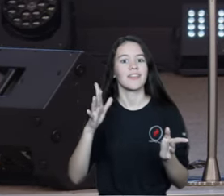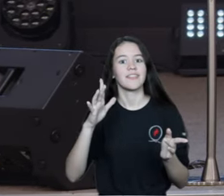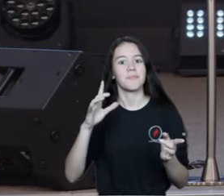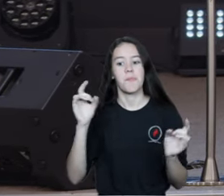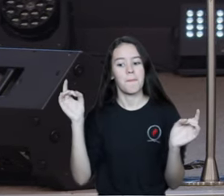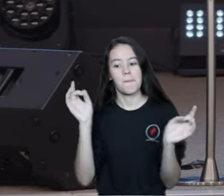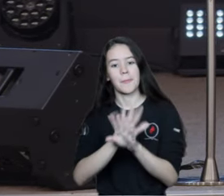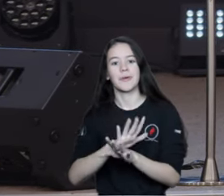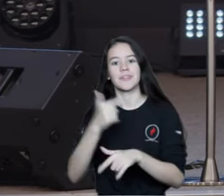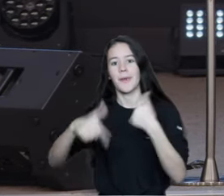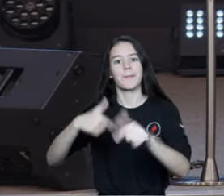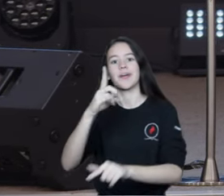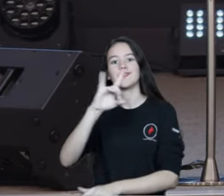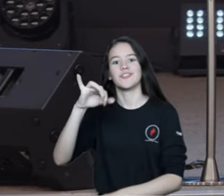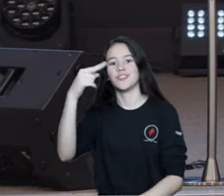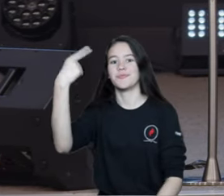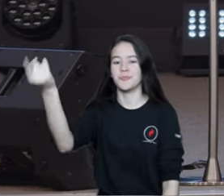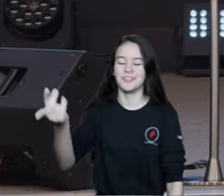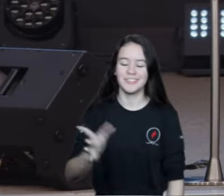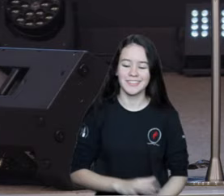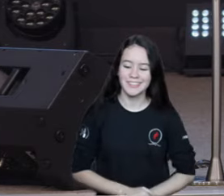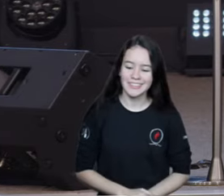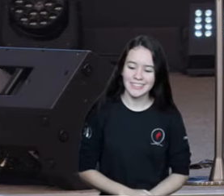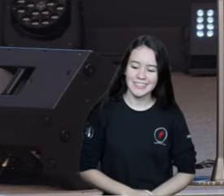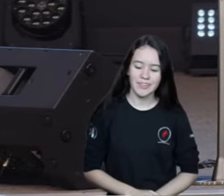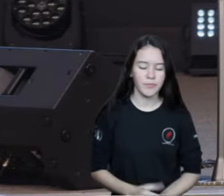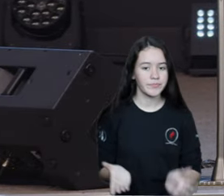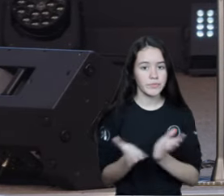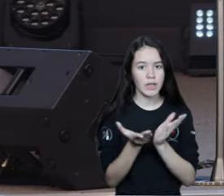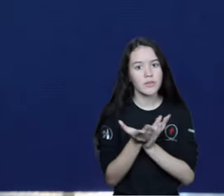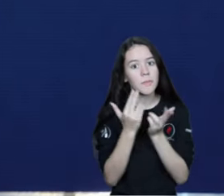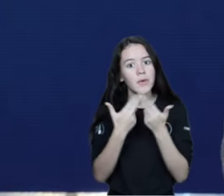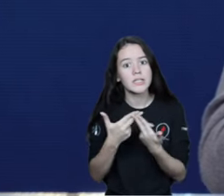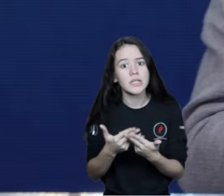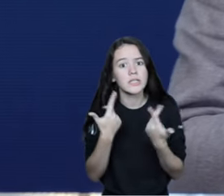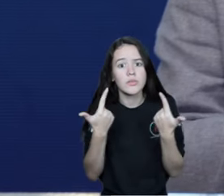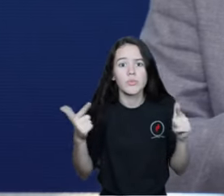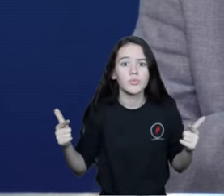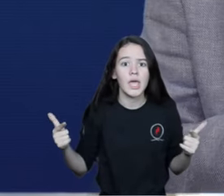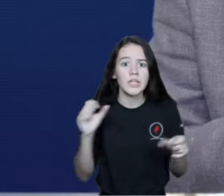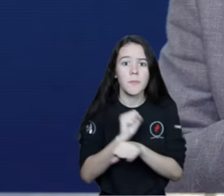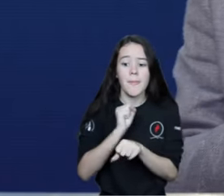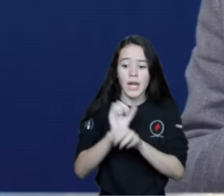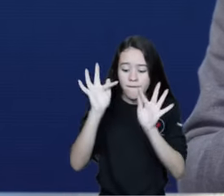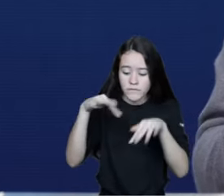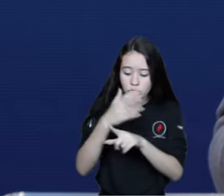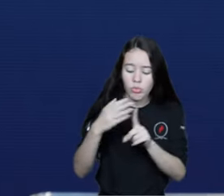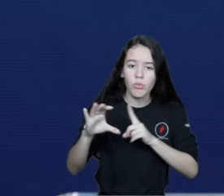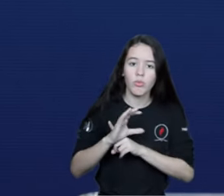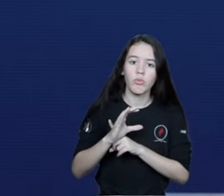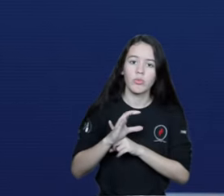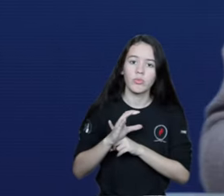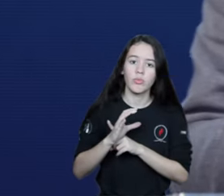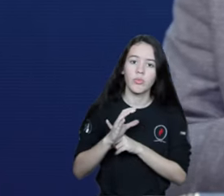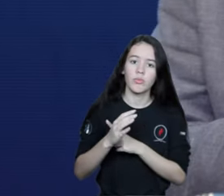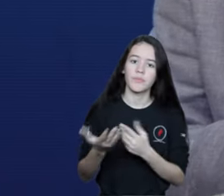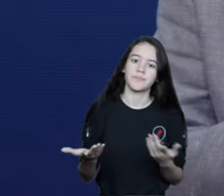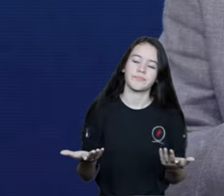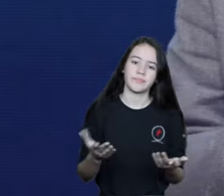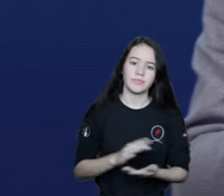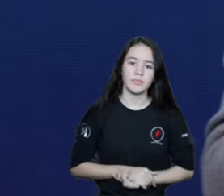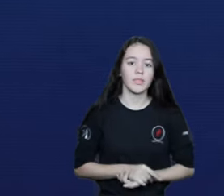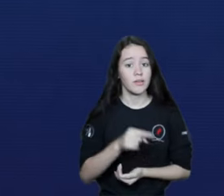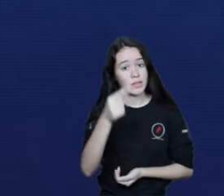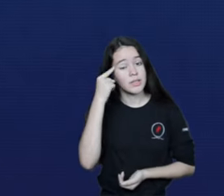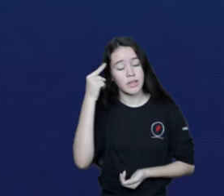lado com a marmita na mão para voltar para o trabalho e os crentes não tem paciência de esperar um culto acabar só